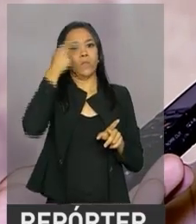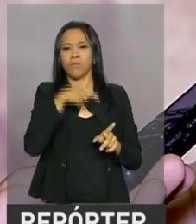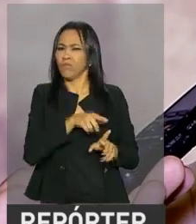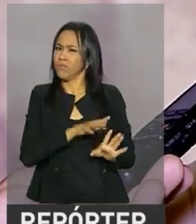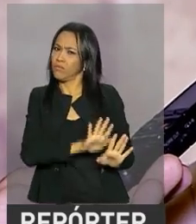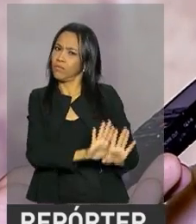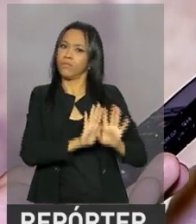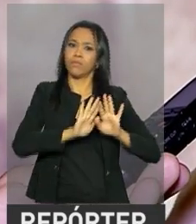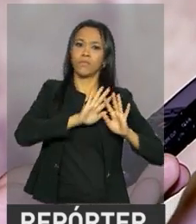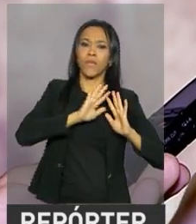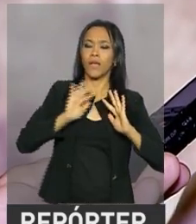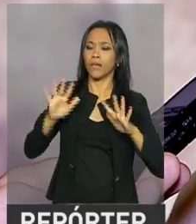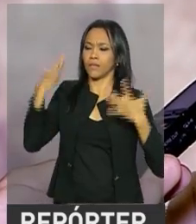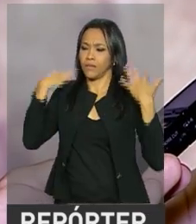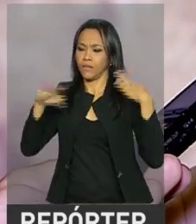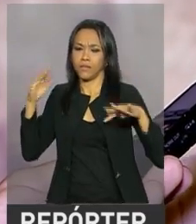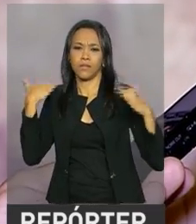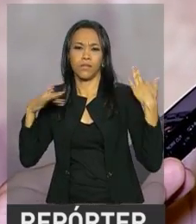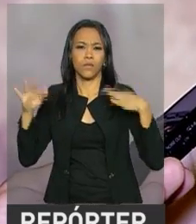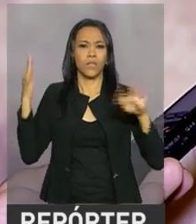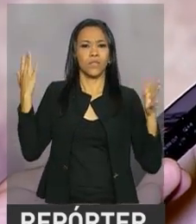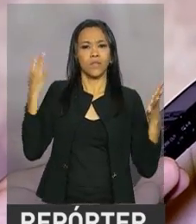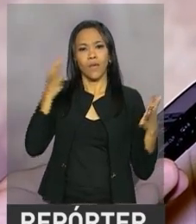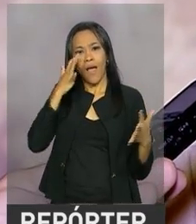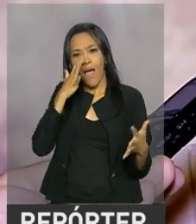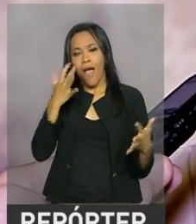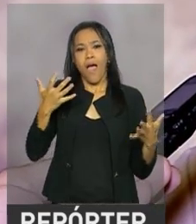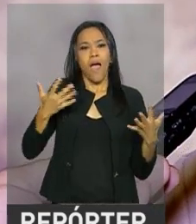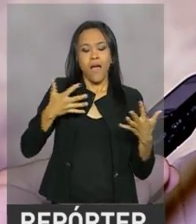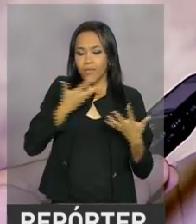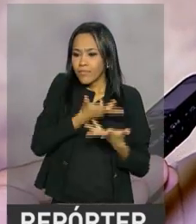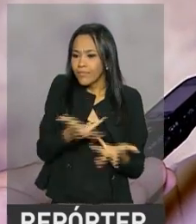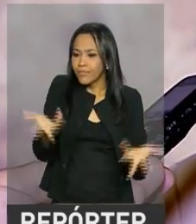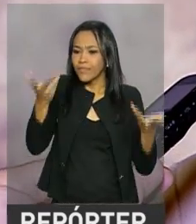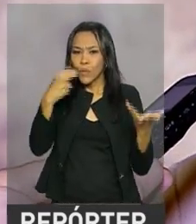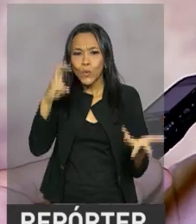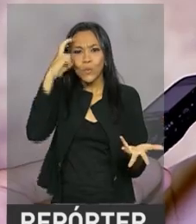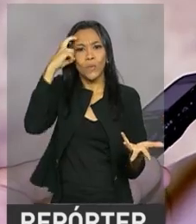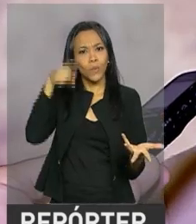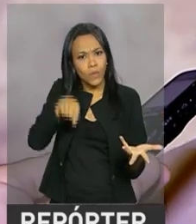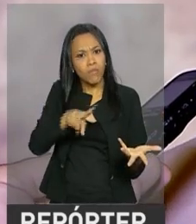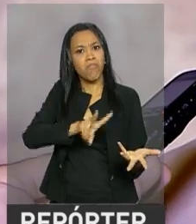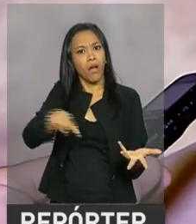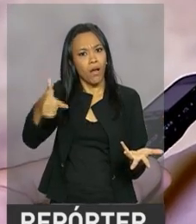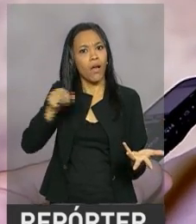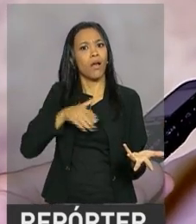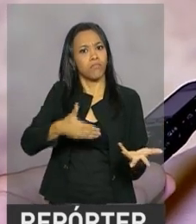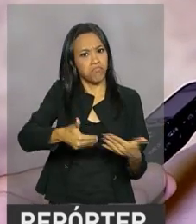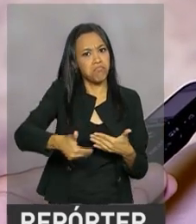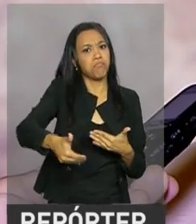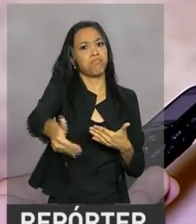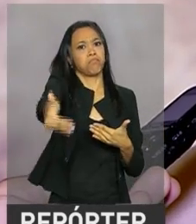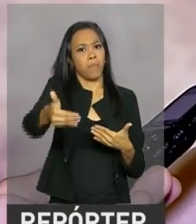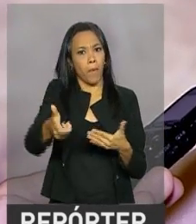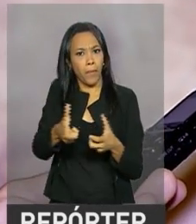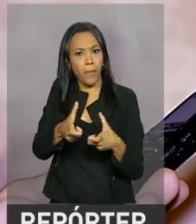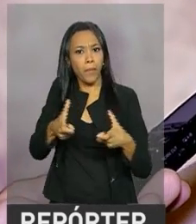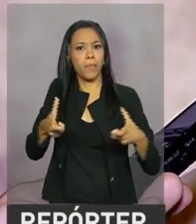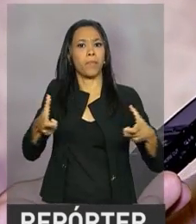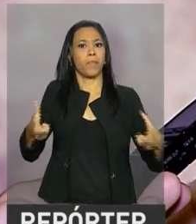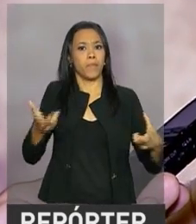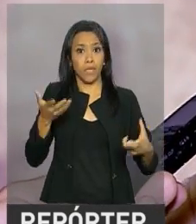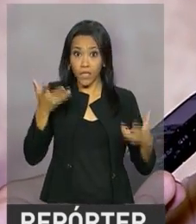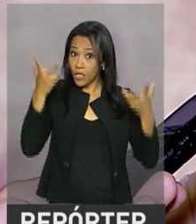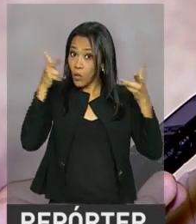toda essa atividade lúdica do Lazer a atividade cultural vai ter uma proeminência e nesse sentido um sítio